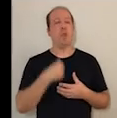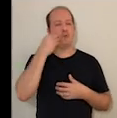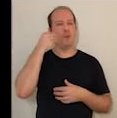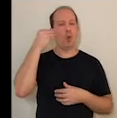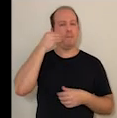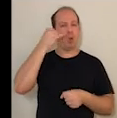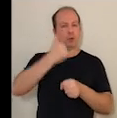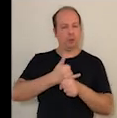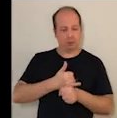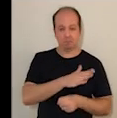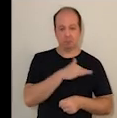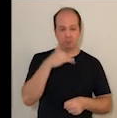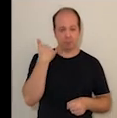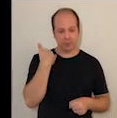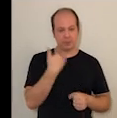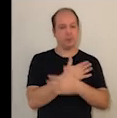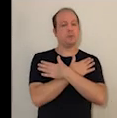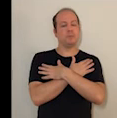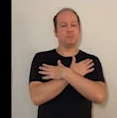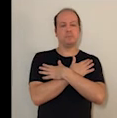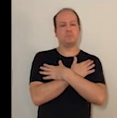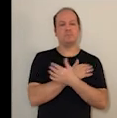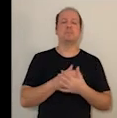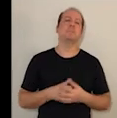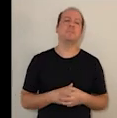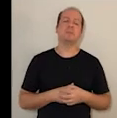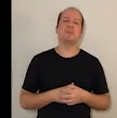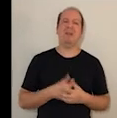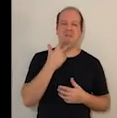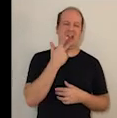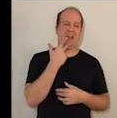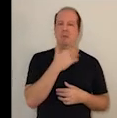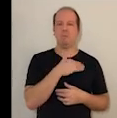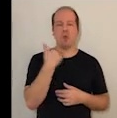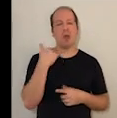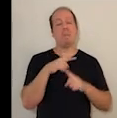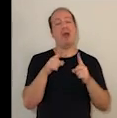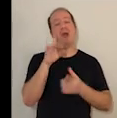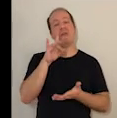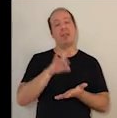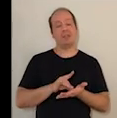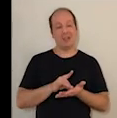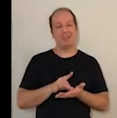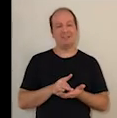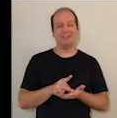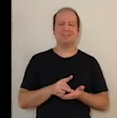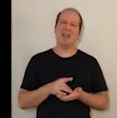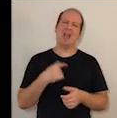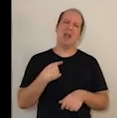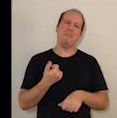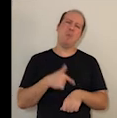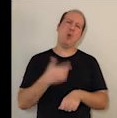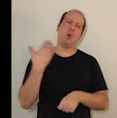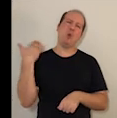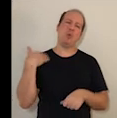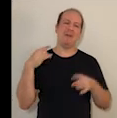Mosca. Mestre Volpone, o falecido Mestre Volpone, não se deve falar dos mortos, mas a